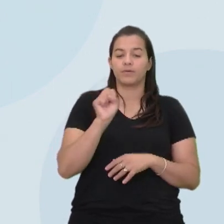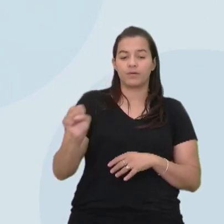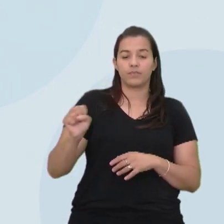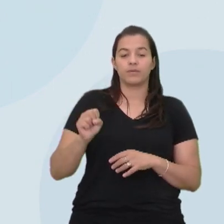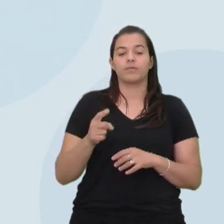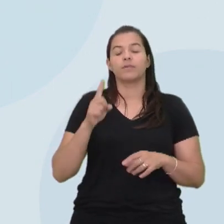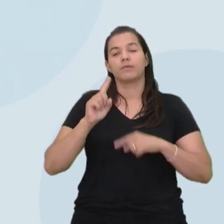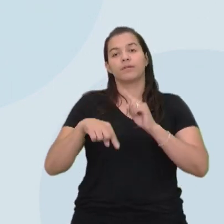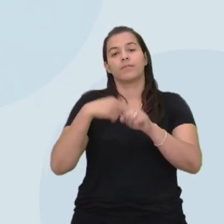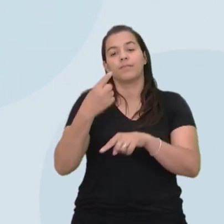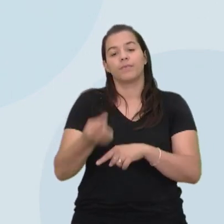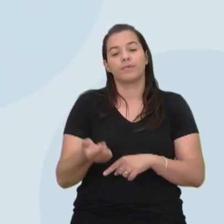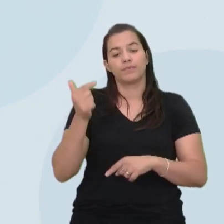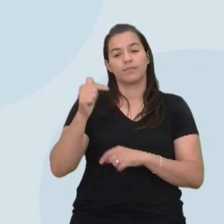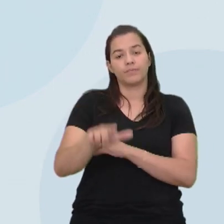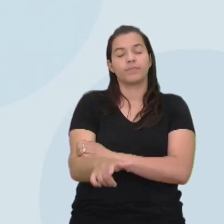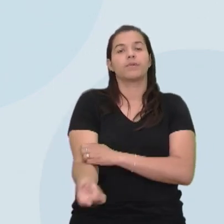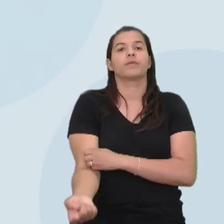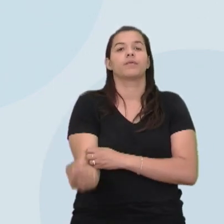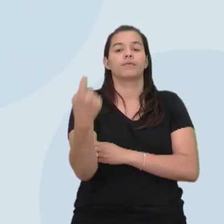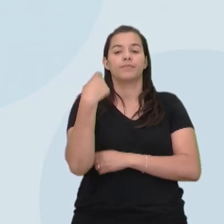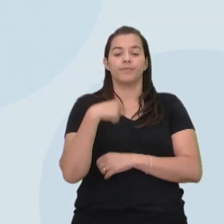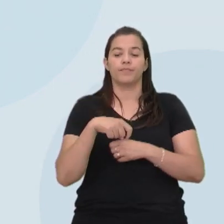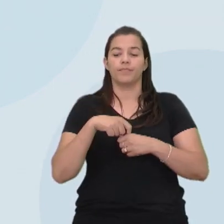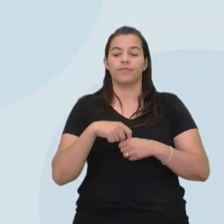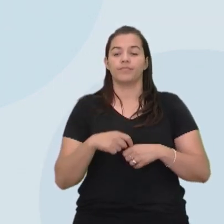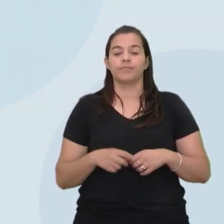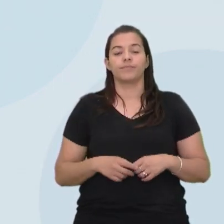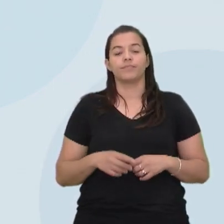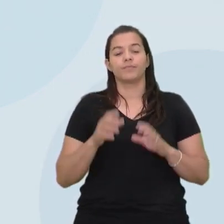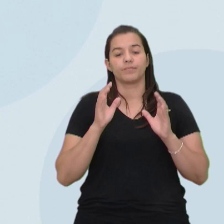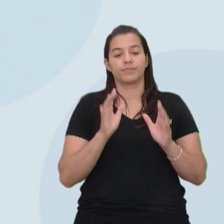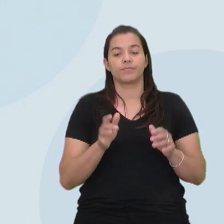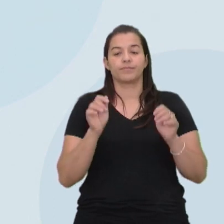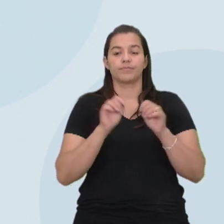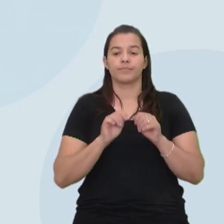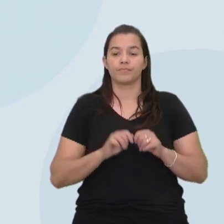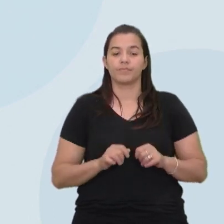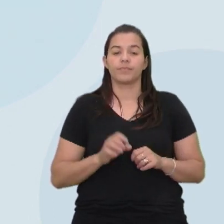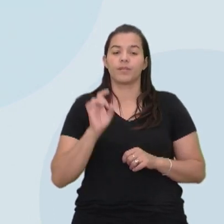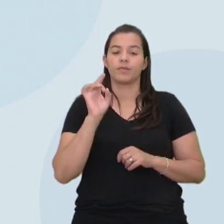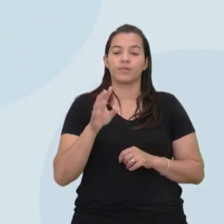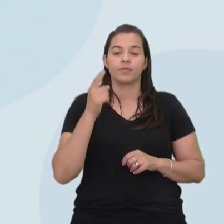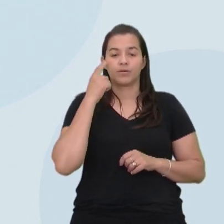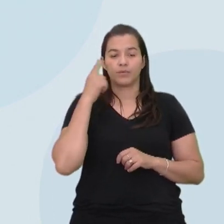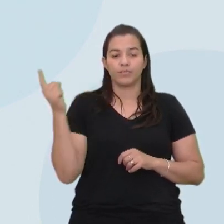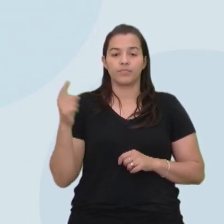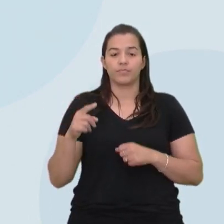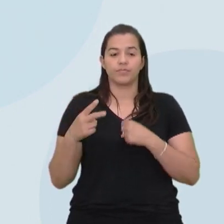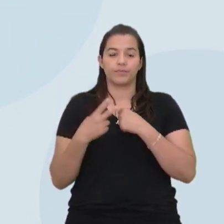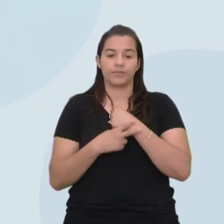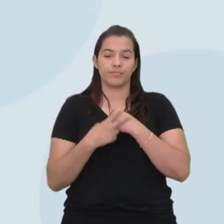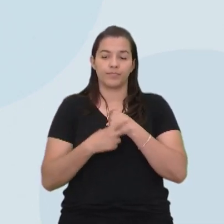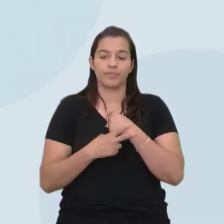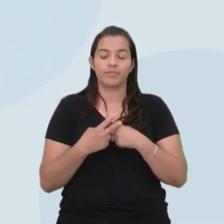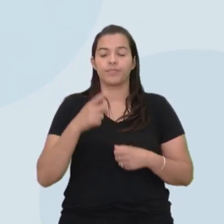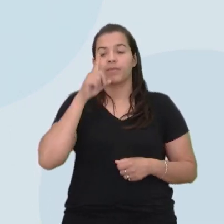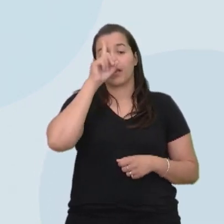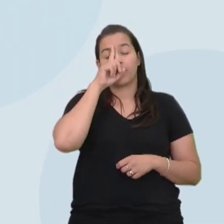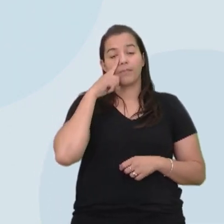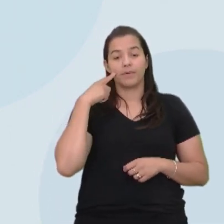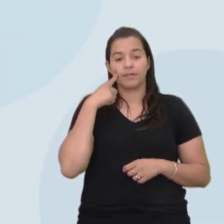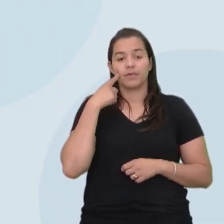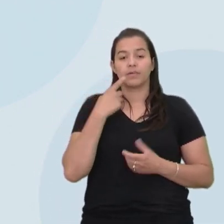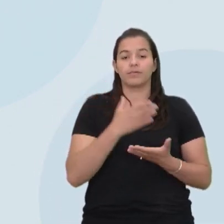nuvenzinha, e se tocasse na borda, ele ia voltar. A gente já fez esse, certo? Então, só explorando. Aqui eu tenho o eventos, que é o